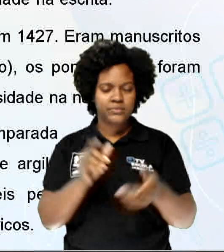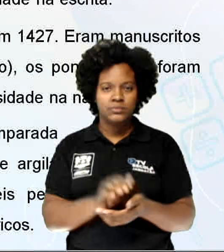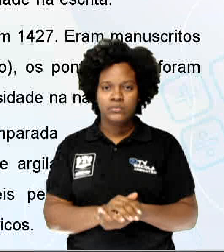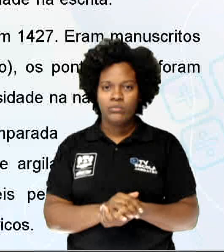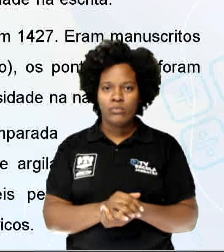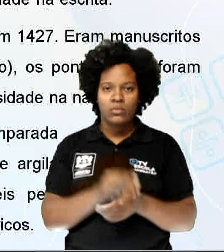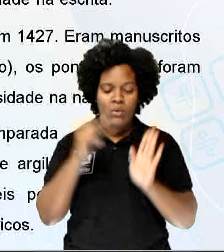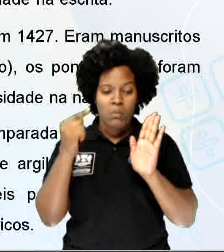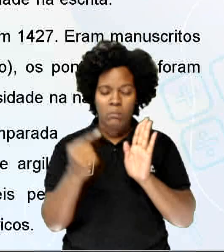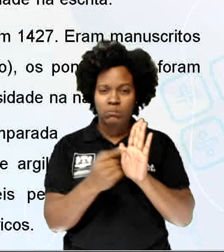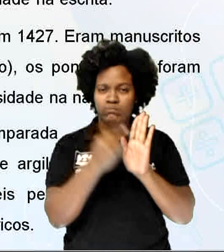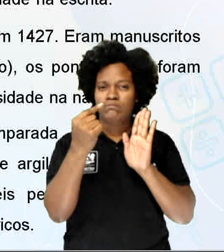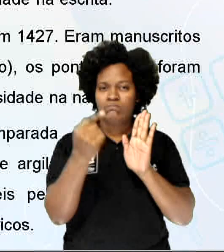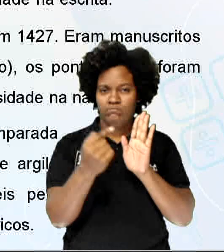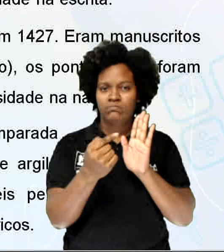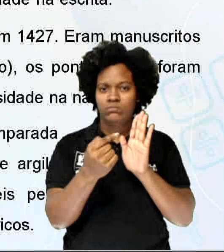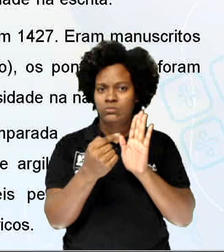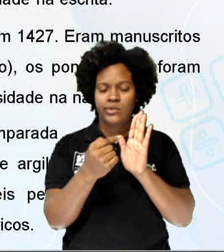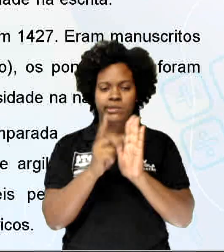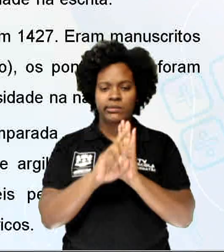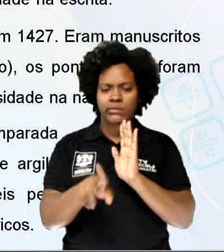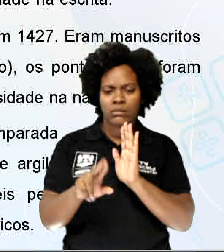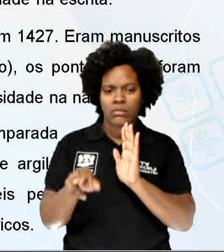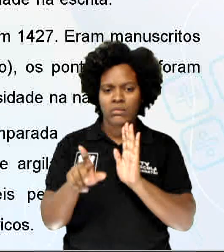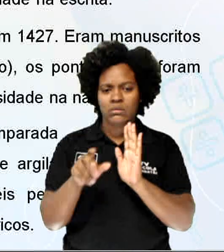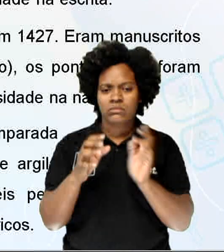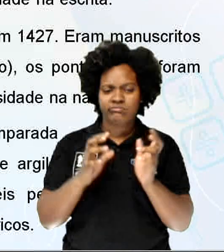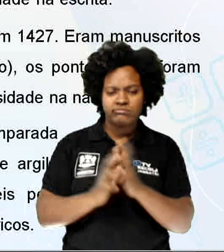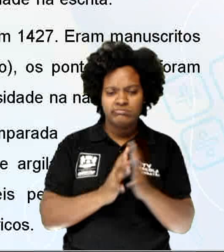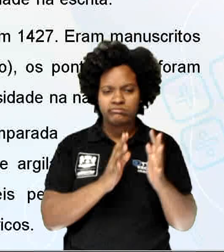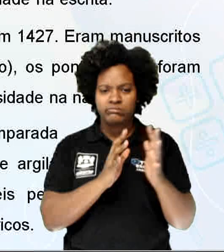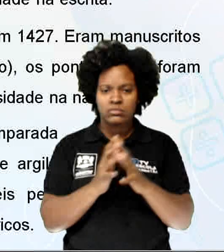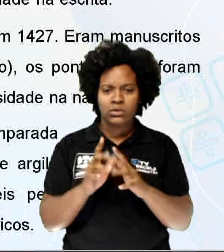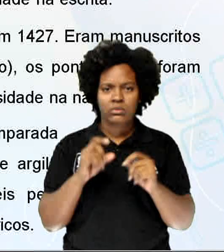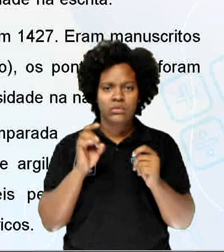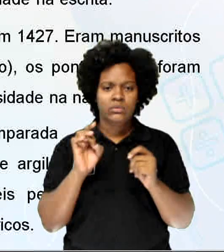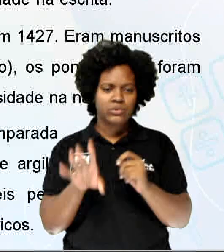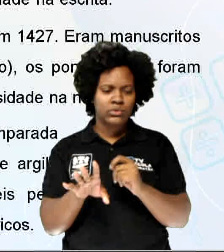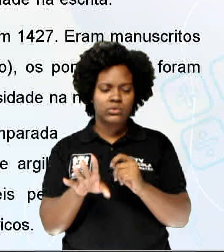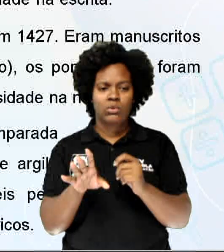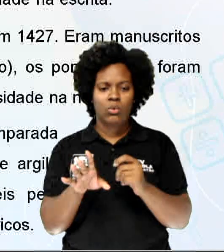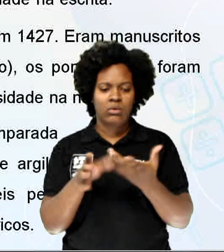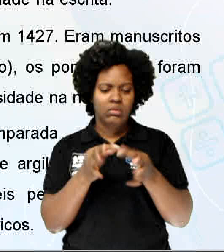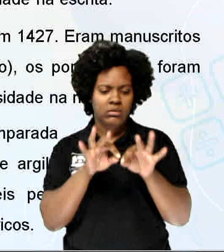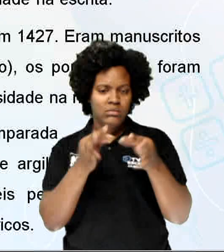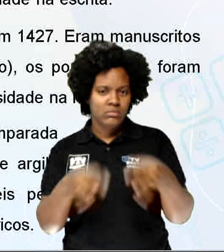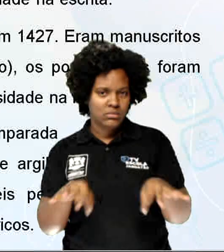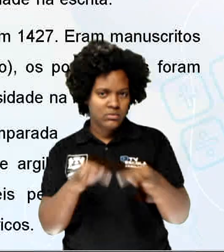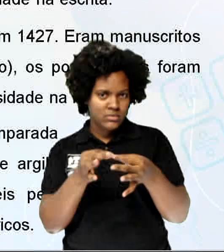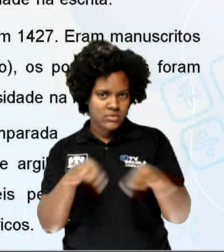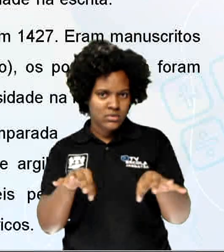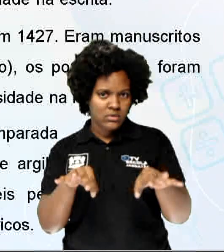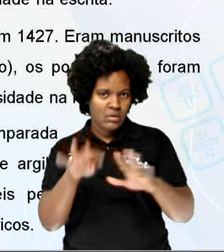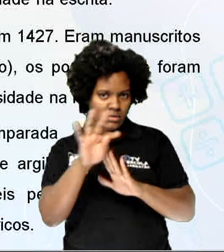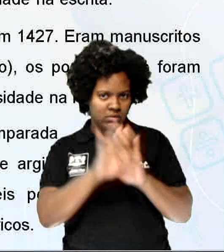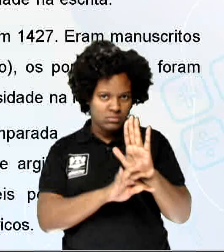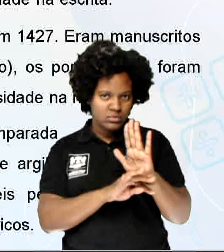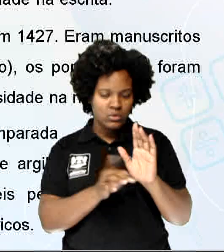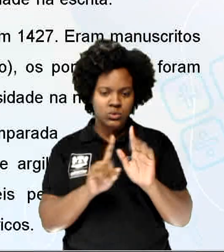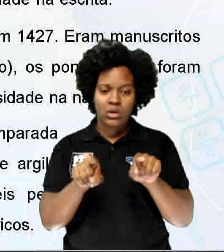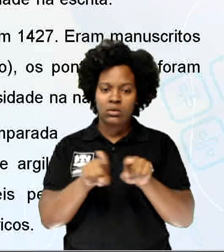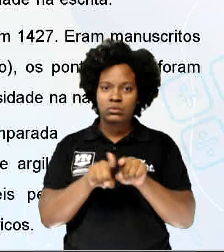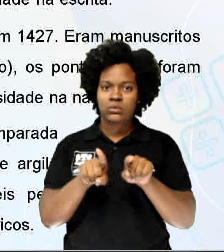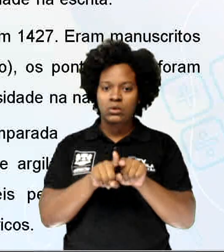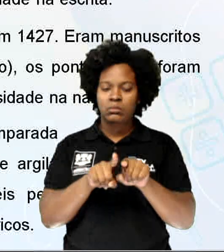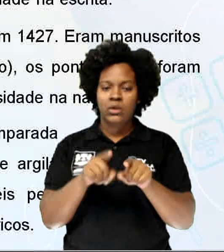A pontuação não interfere apenas nos aspectos sintáticos do texto, mas também